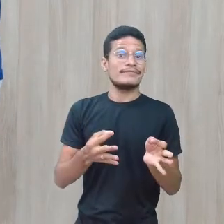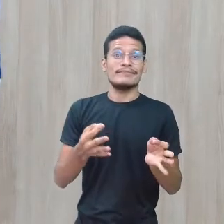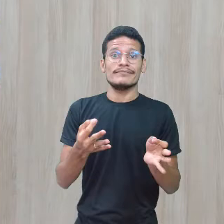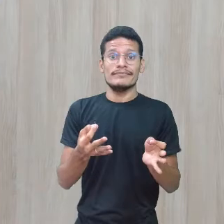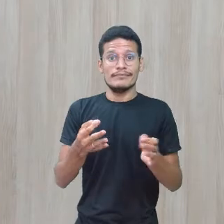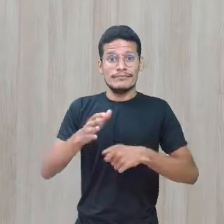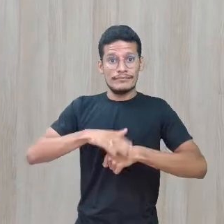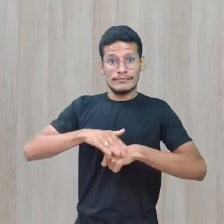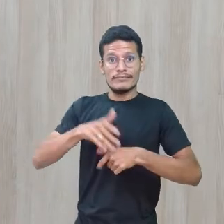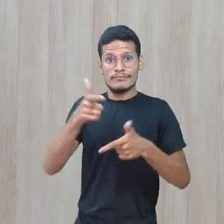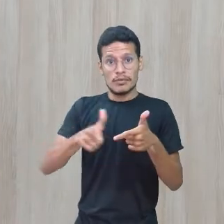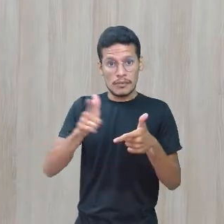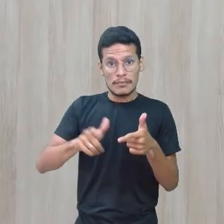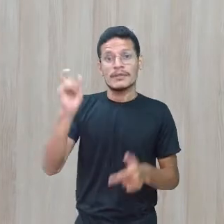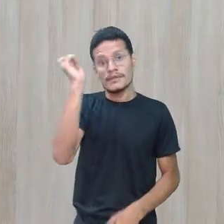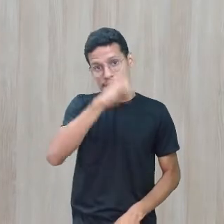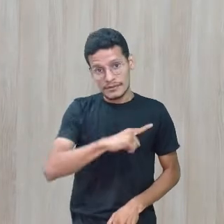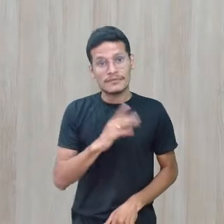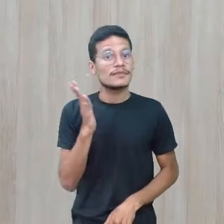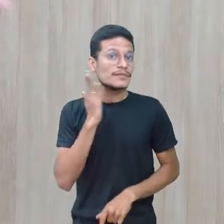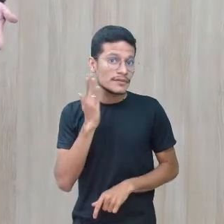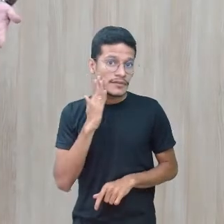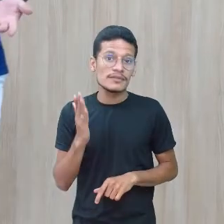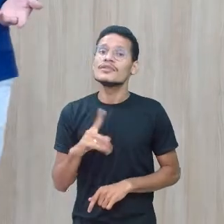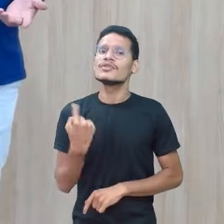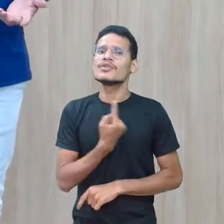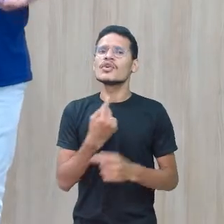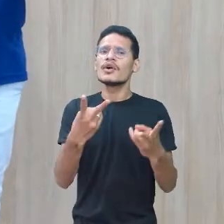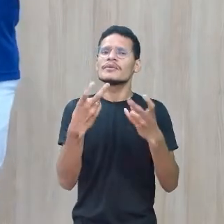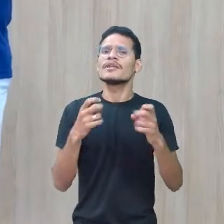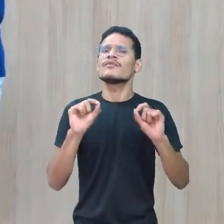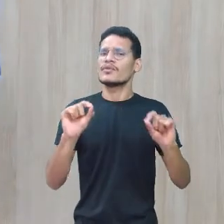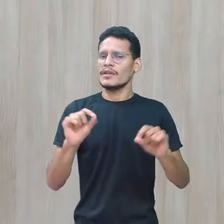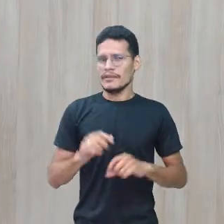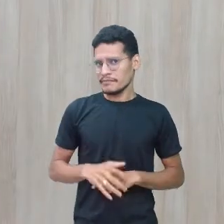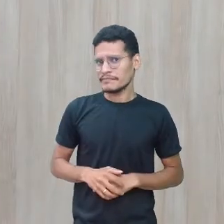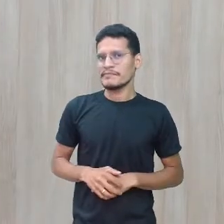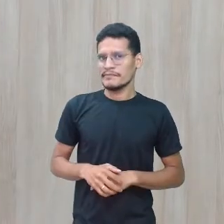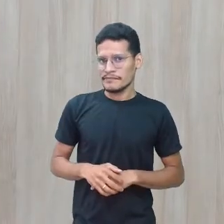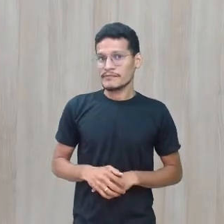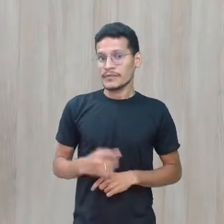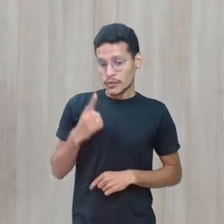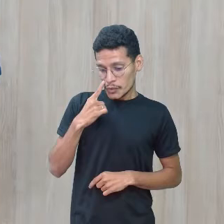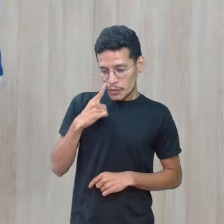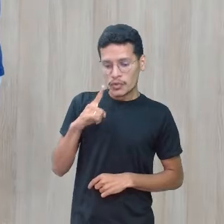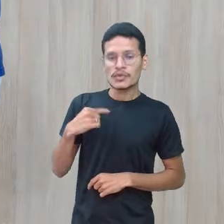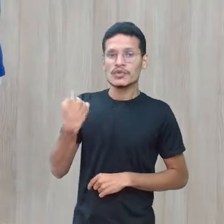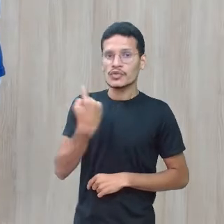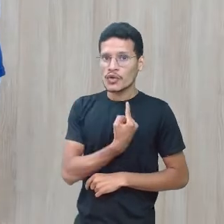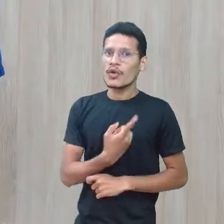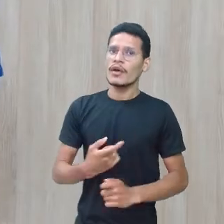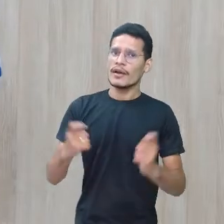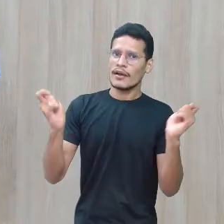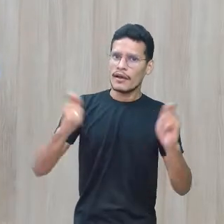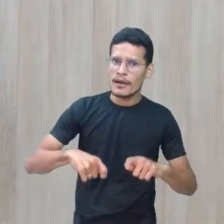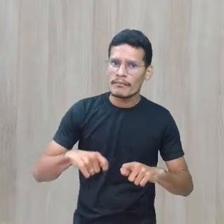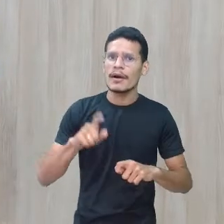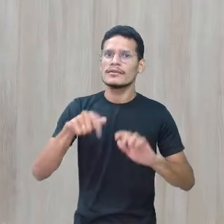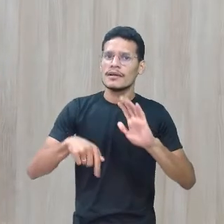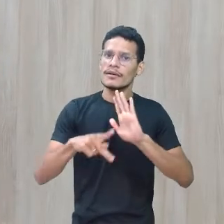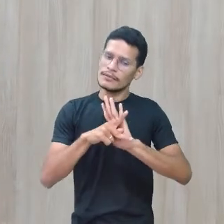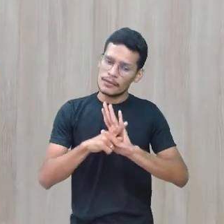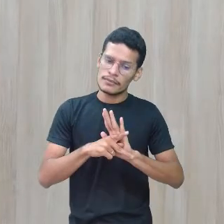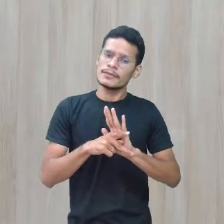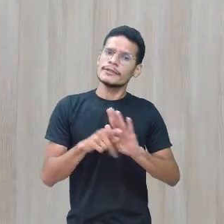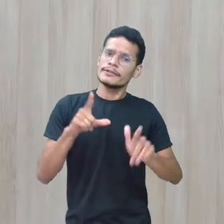problema complexo, né? Então, o que é que a gente observa? A gente vai ver que isso são medidas populistas que